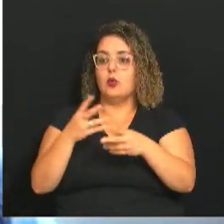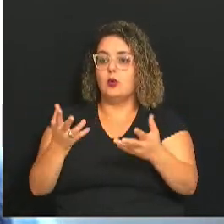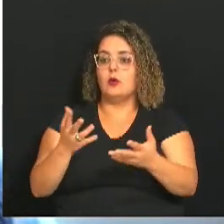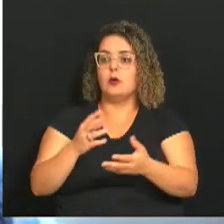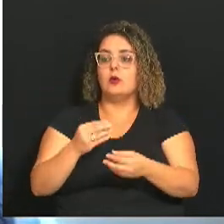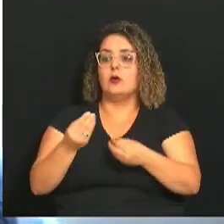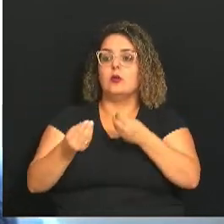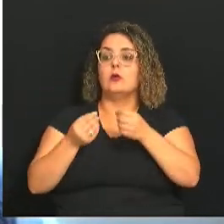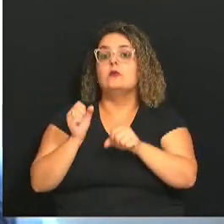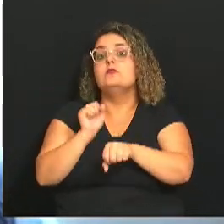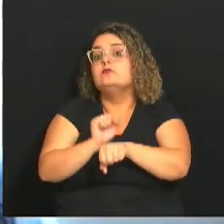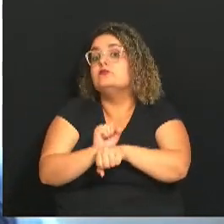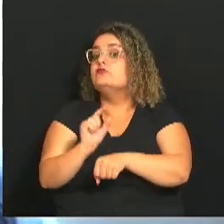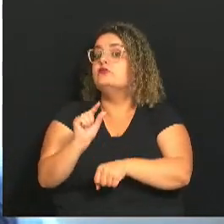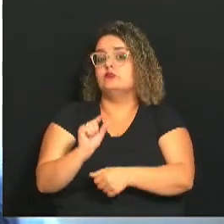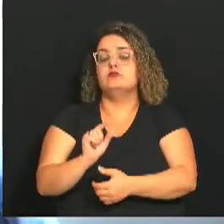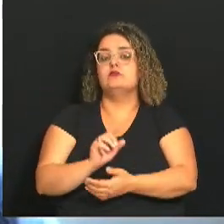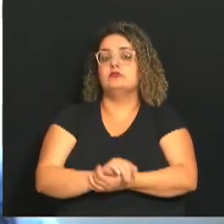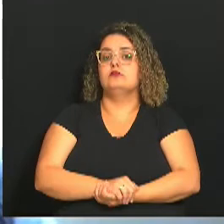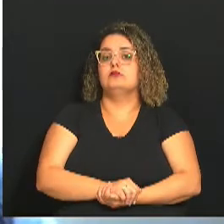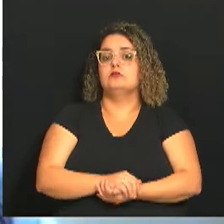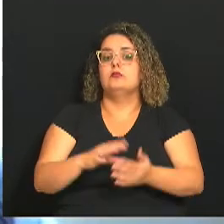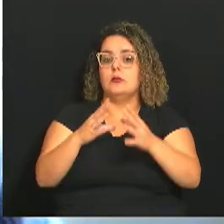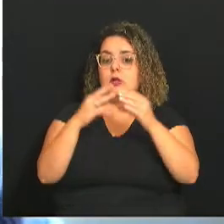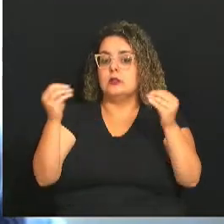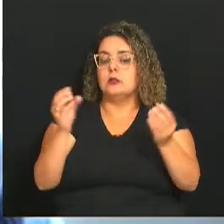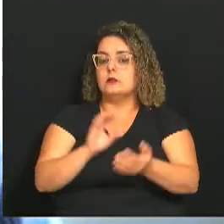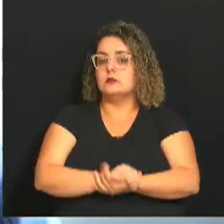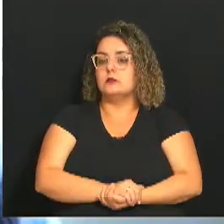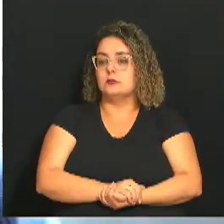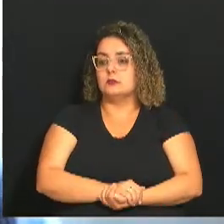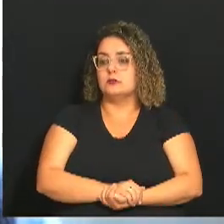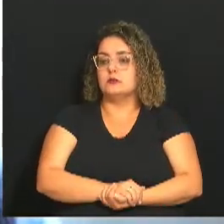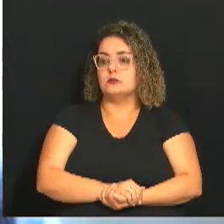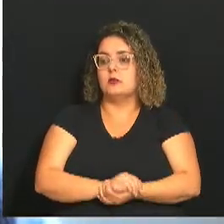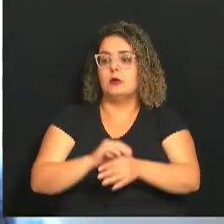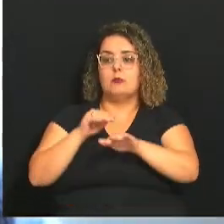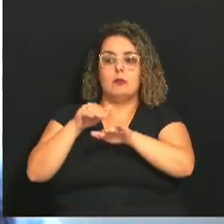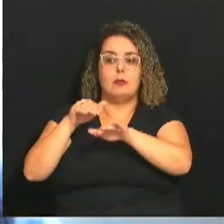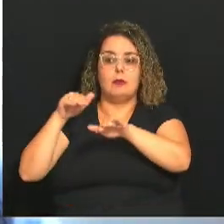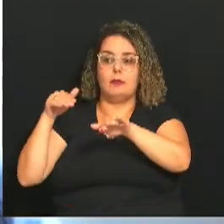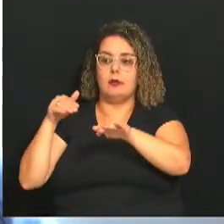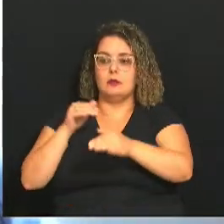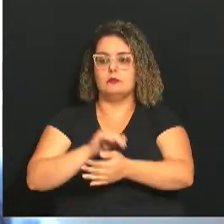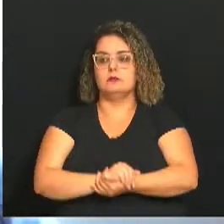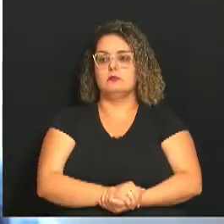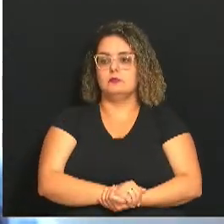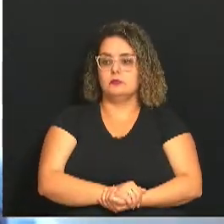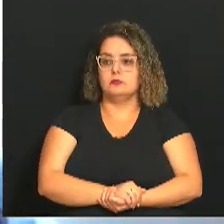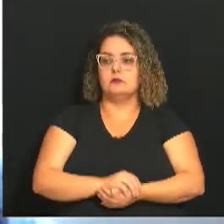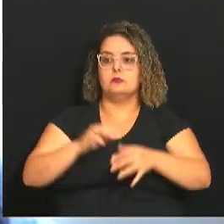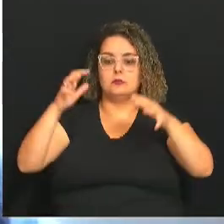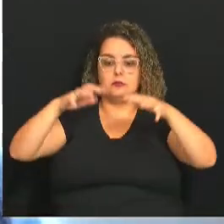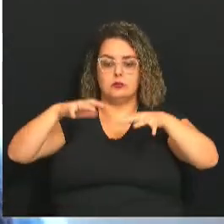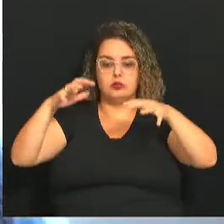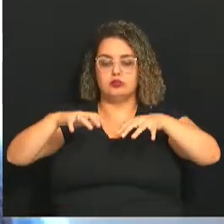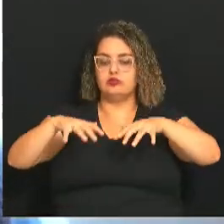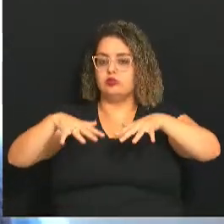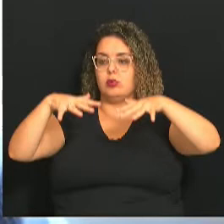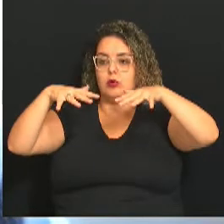Vou esperar um pouco, vou esperar passar. Primeiro vai dar congestionamento, talvez vai dar alagamento, vai dar